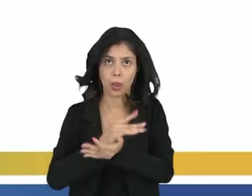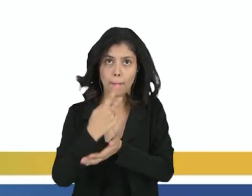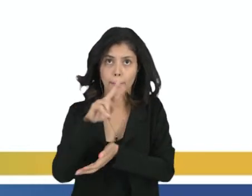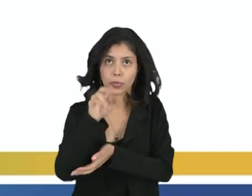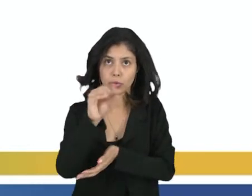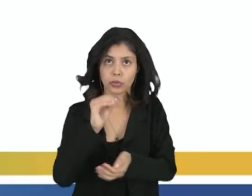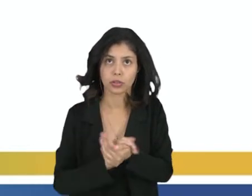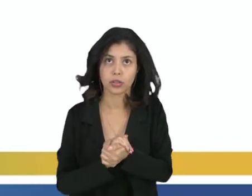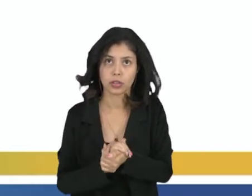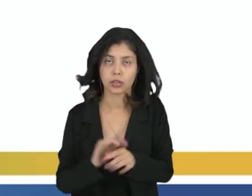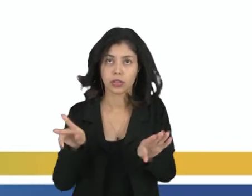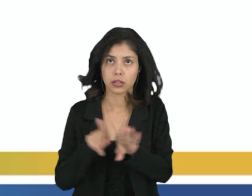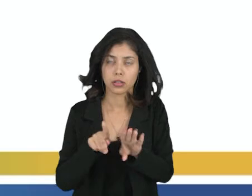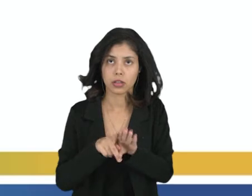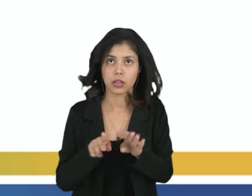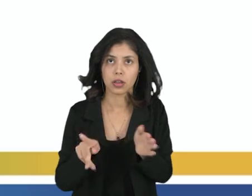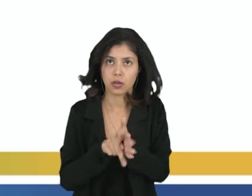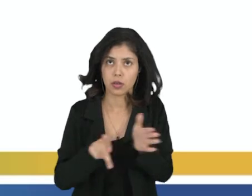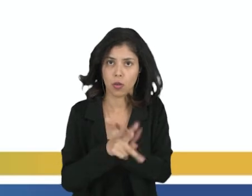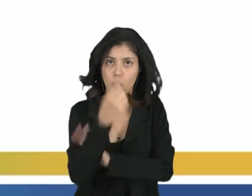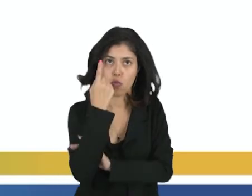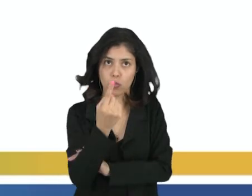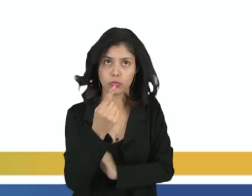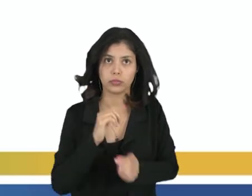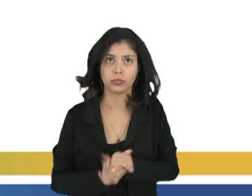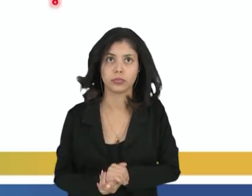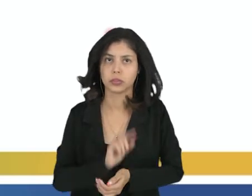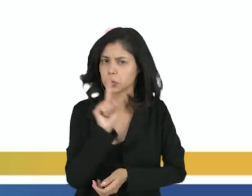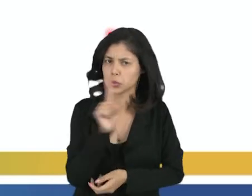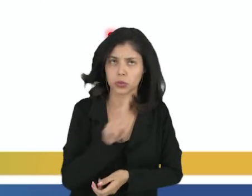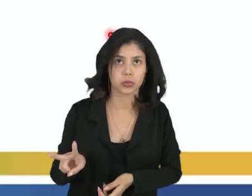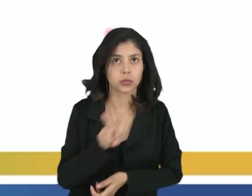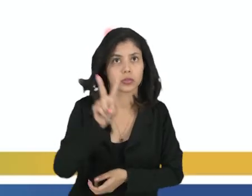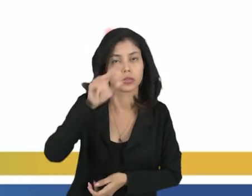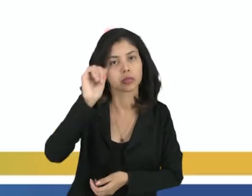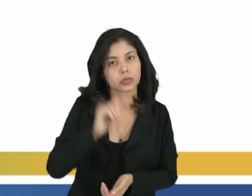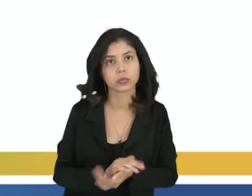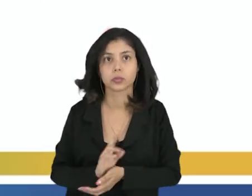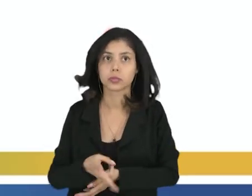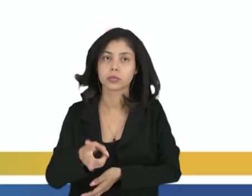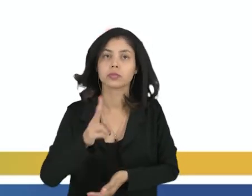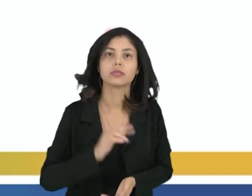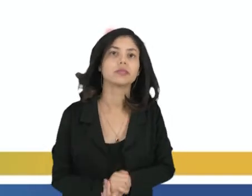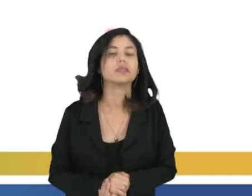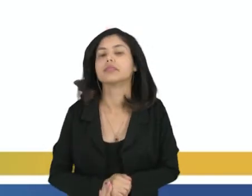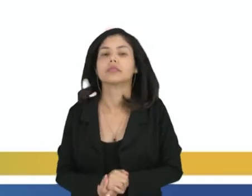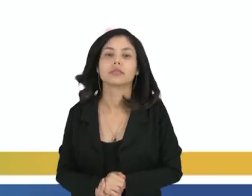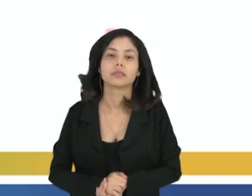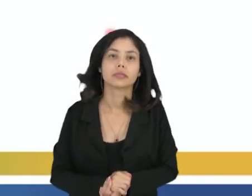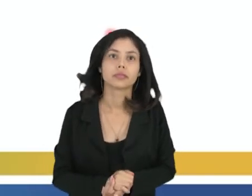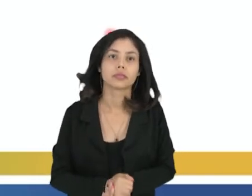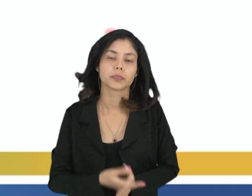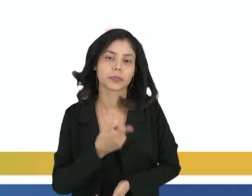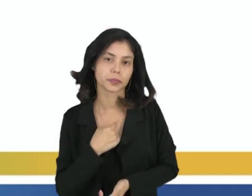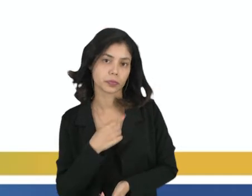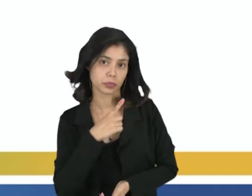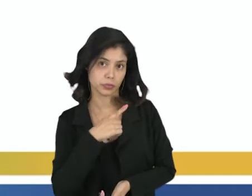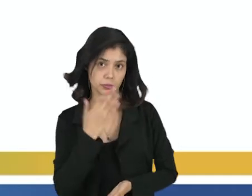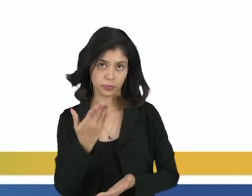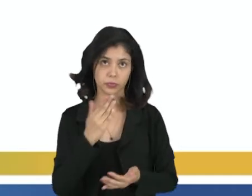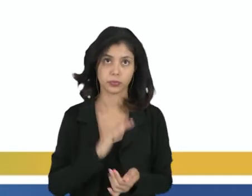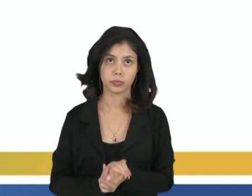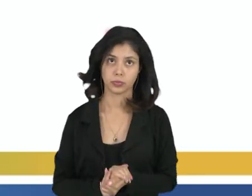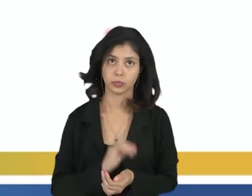sua concentração é tida como 1 e não interfere no valor da constante. Então, nós temos aqui